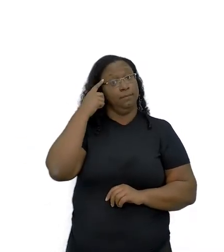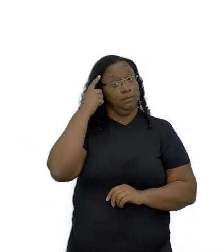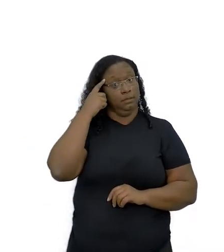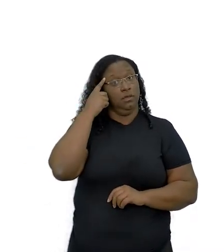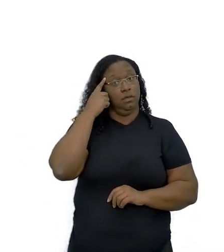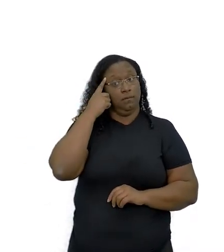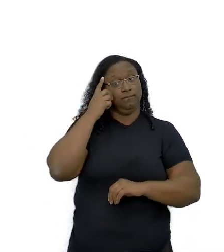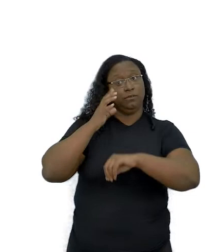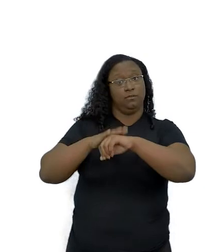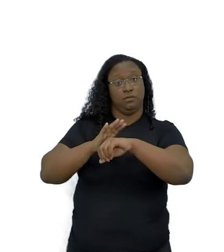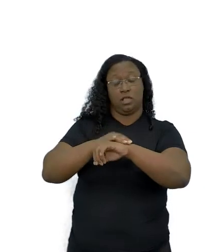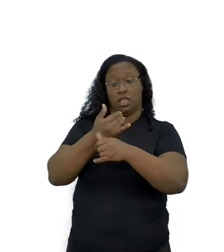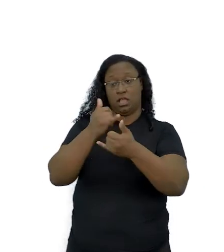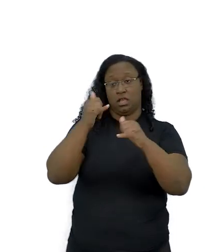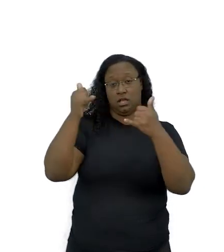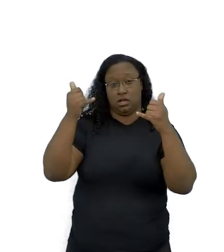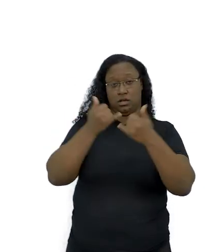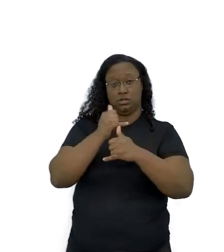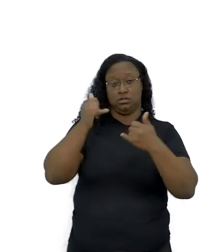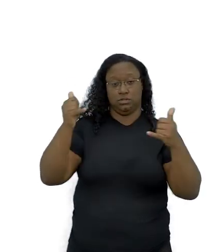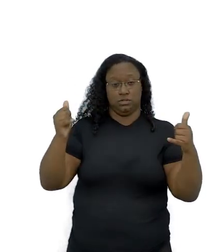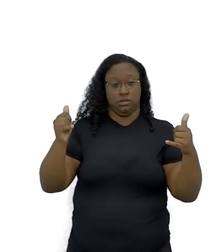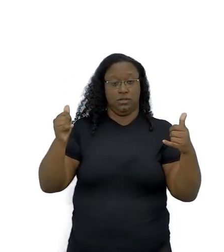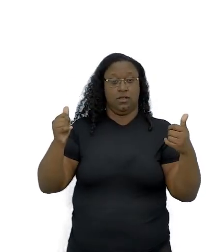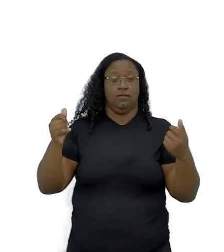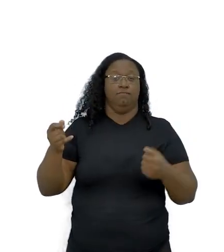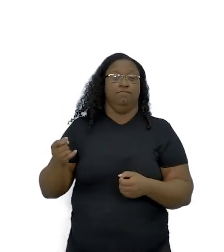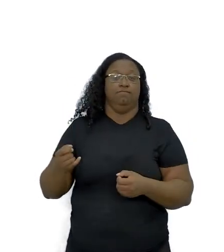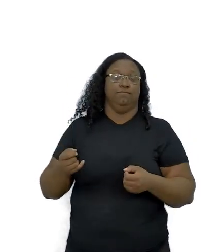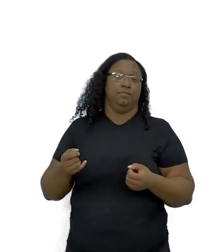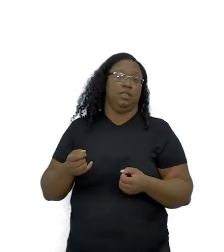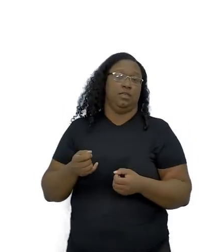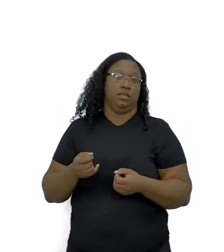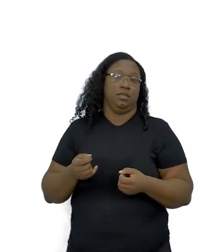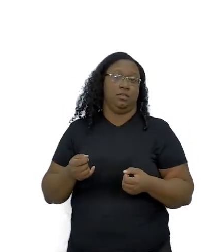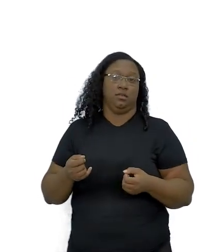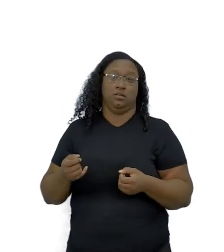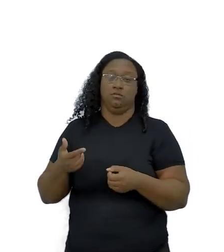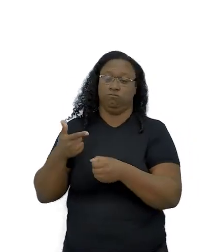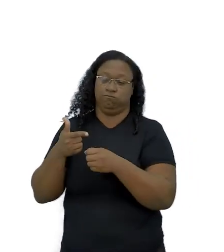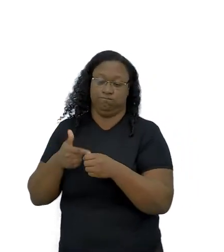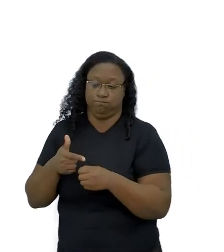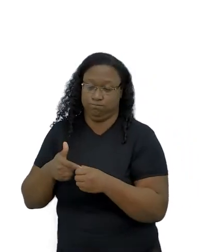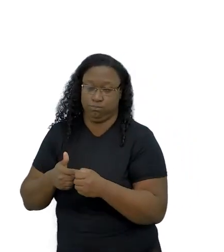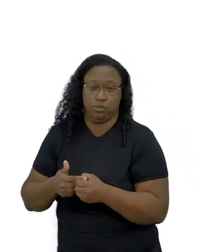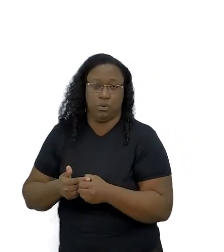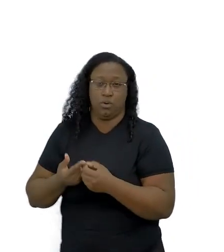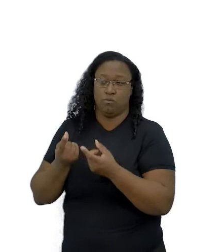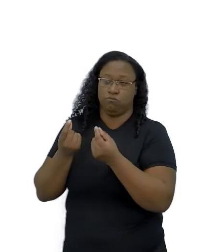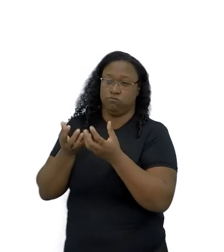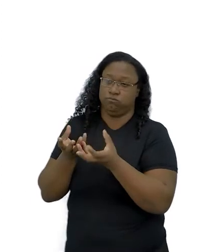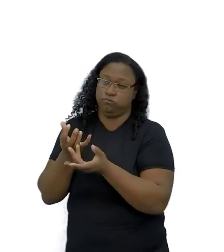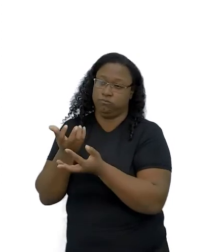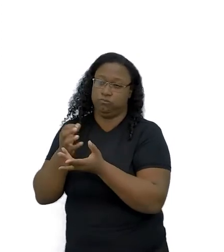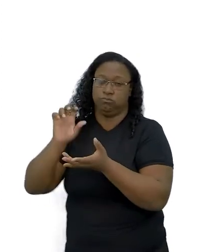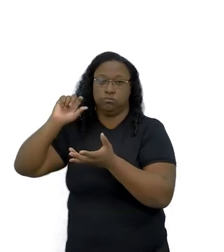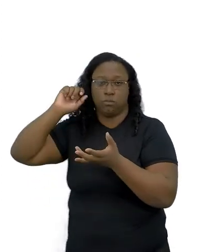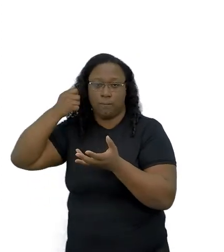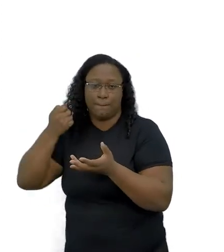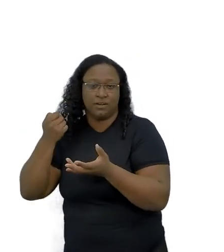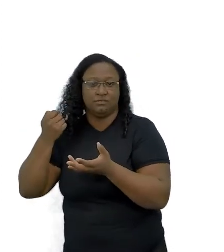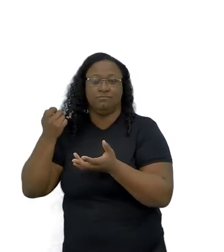vai produzir eletricidade às custas de combustíveis oriundos aí dos fósseis, não está sendo